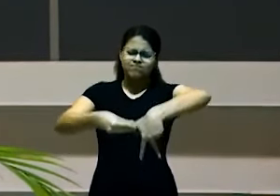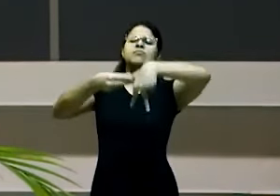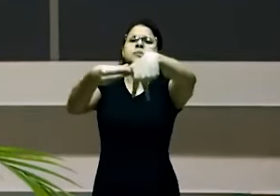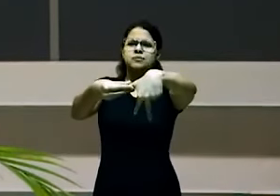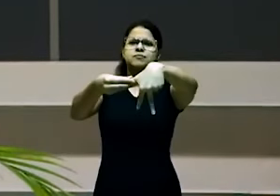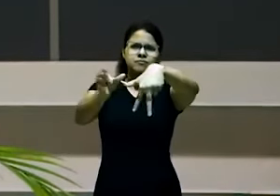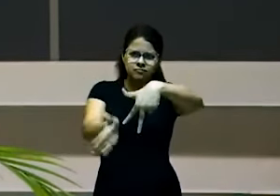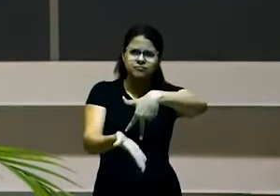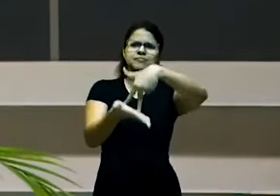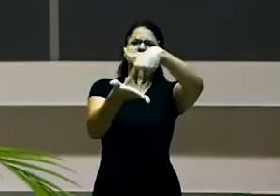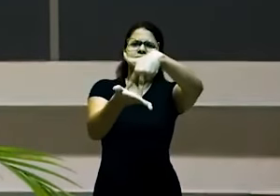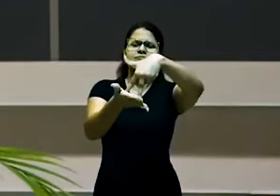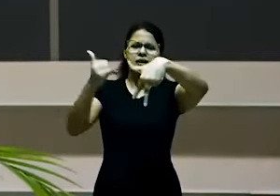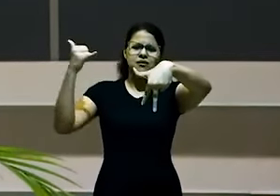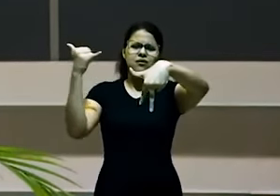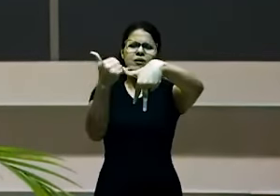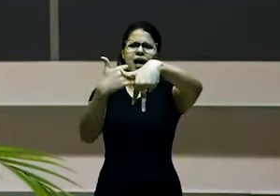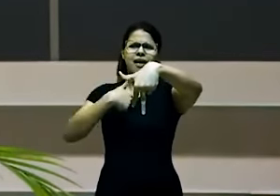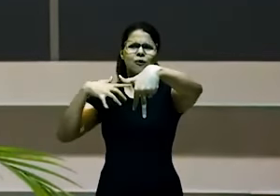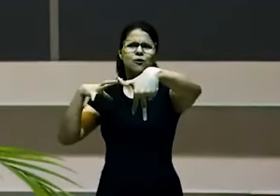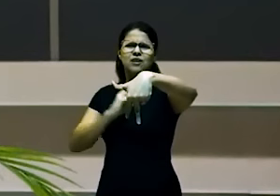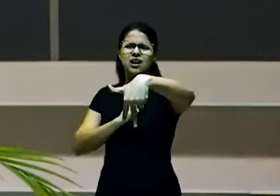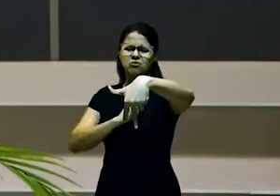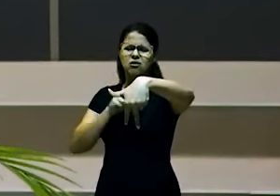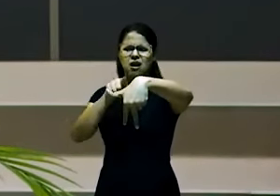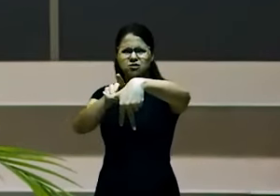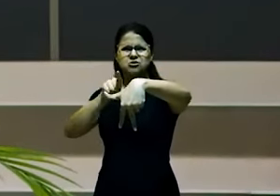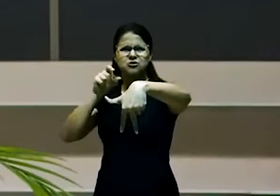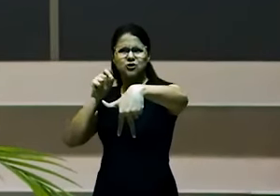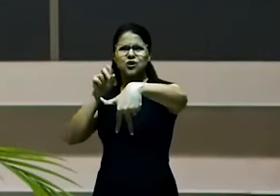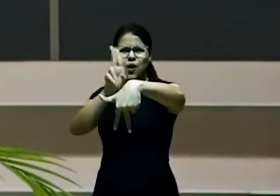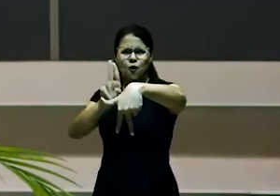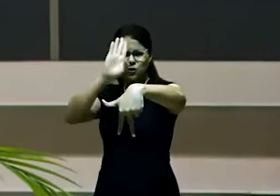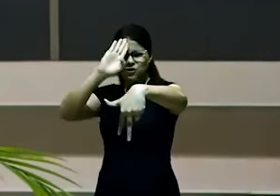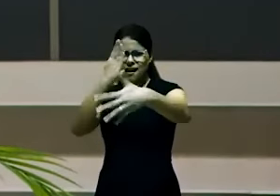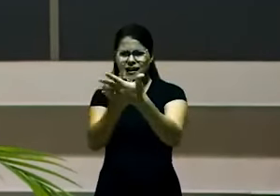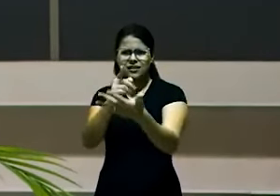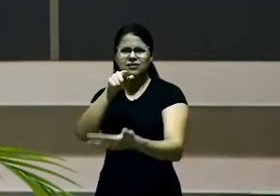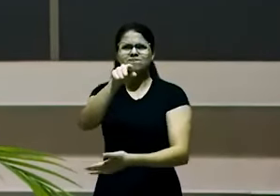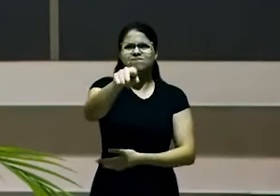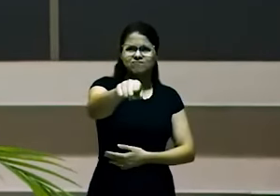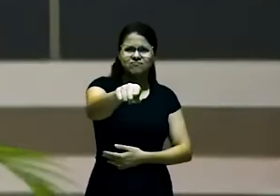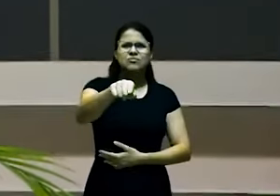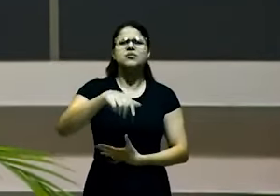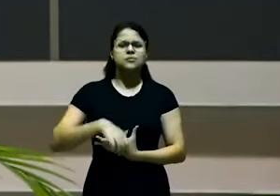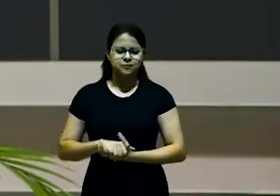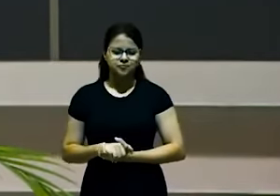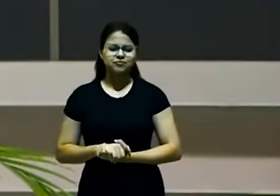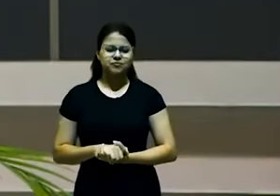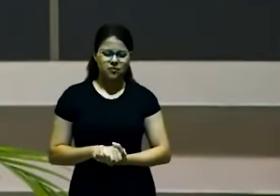dizer eu ainda aposto em você Eu ainda acredito na obra que eu tenho na